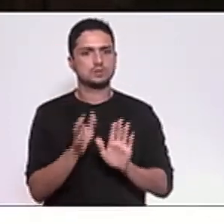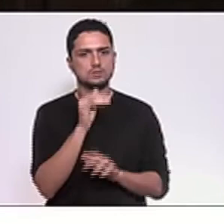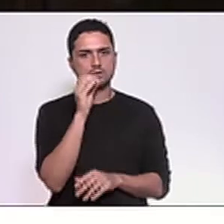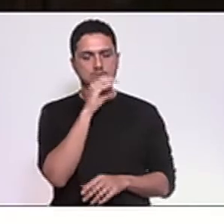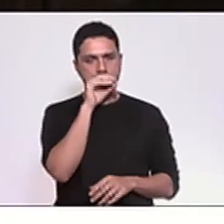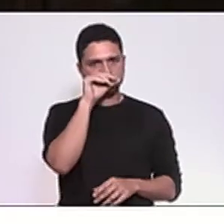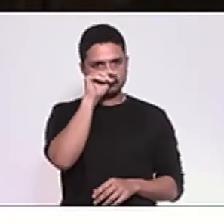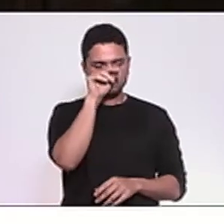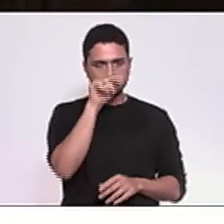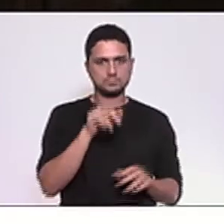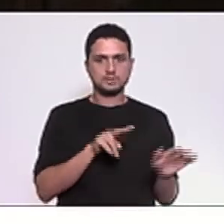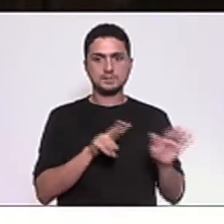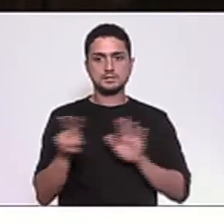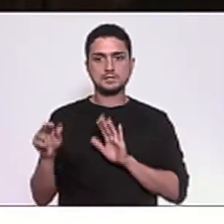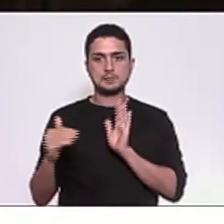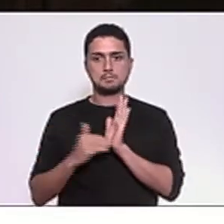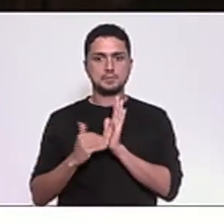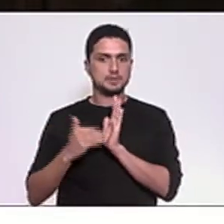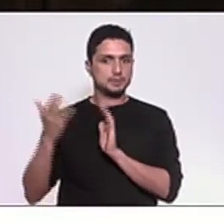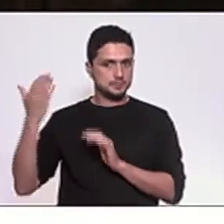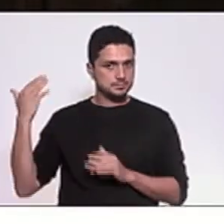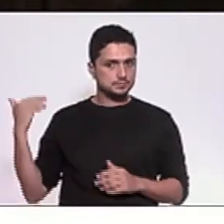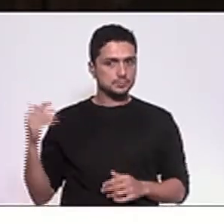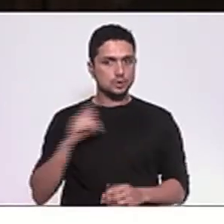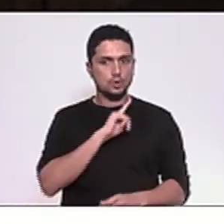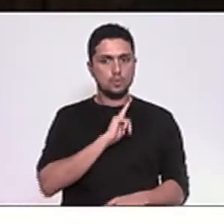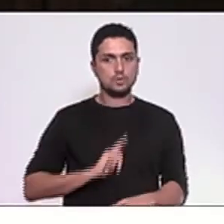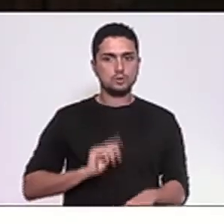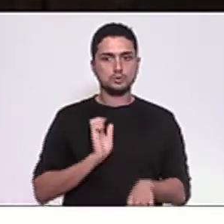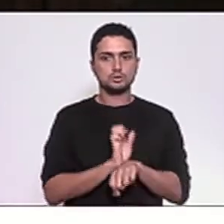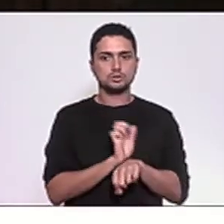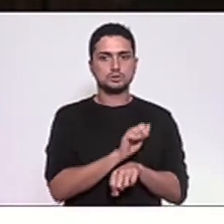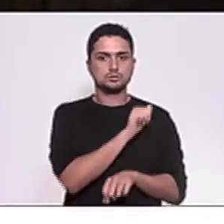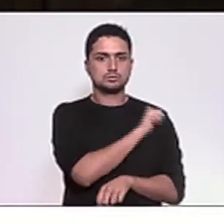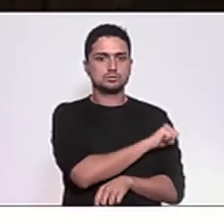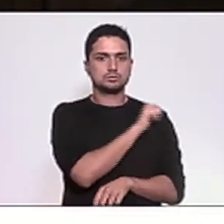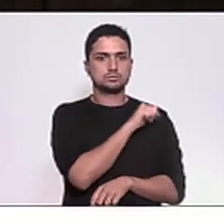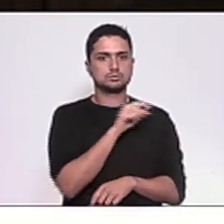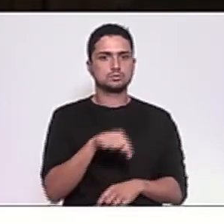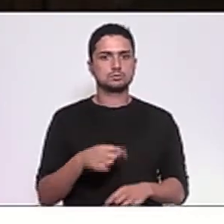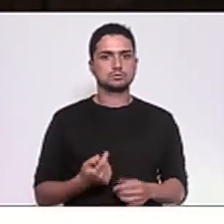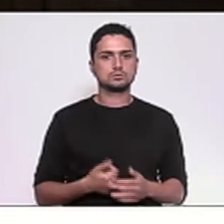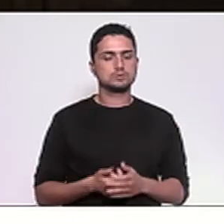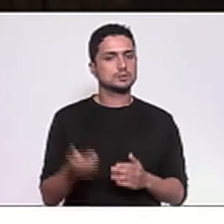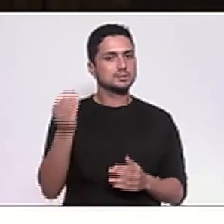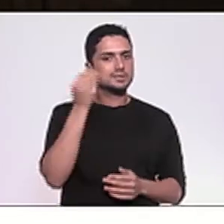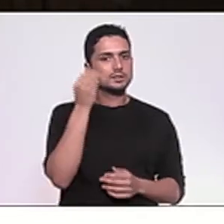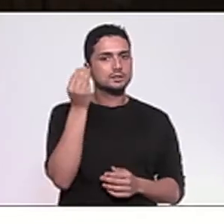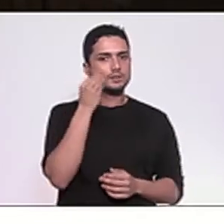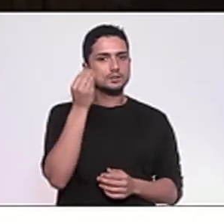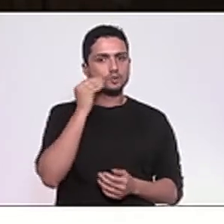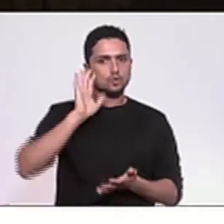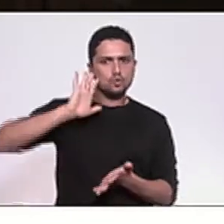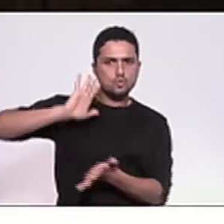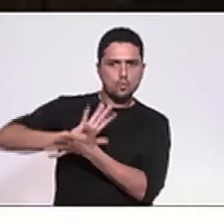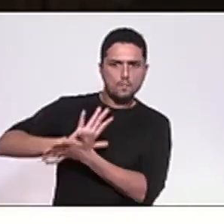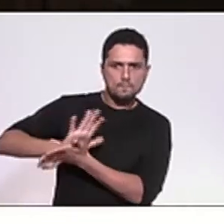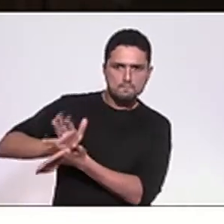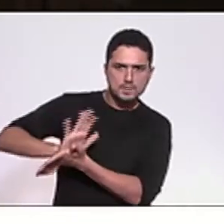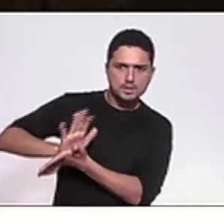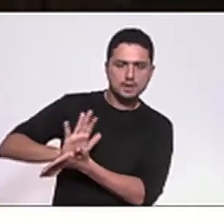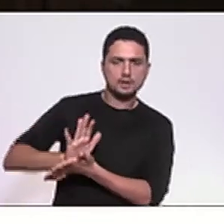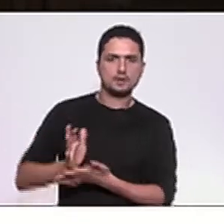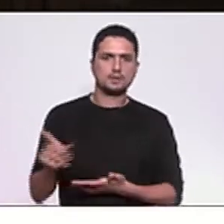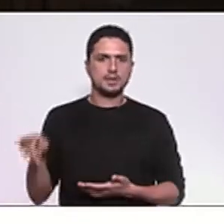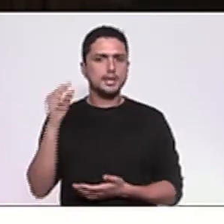presidenta, na última semana, o governador do estado do Rio de Janeiro tentou humilhar